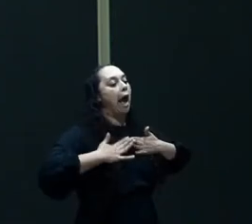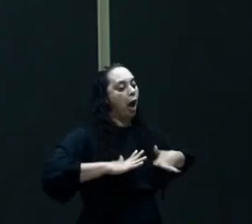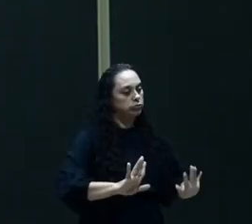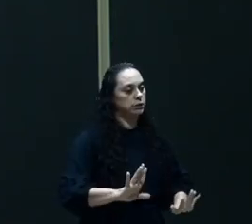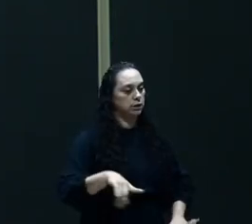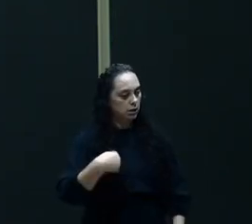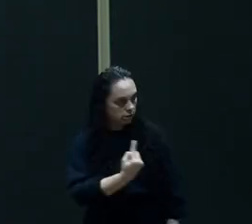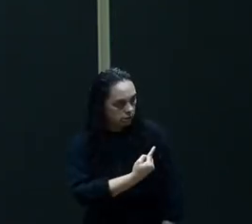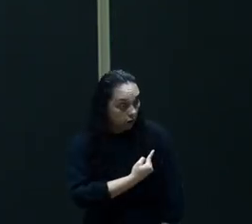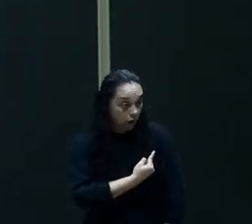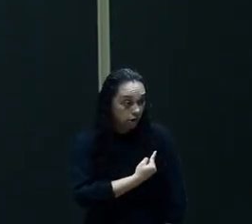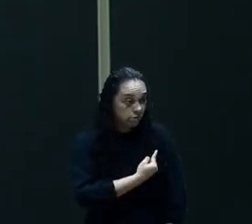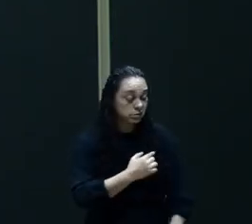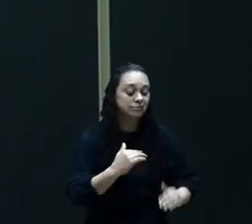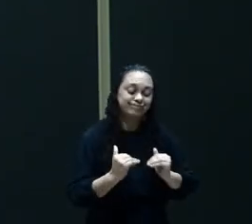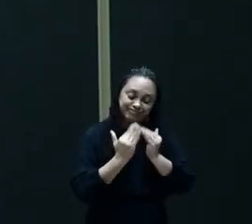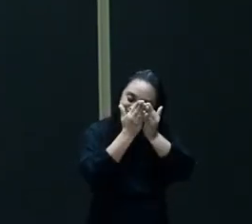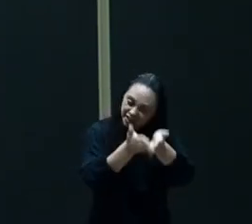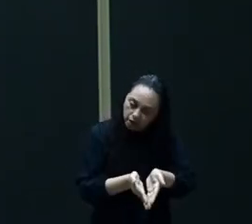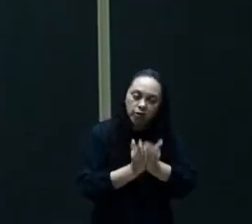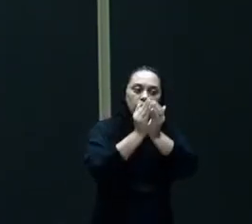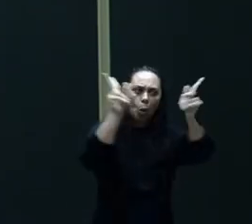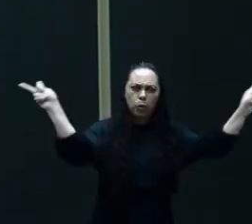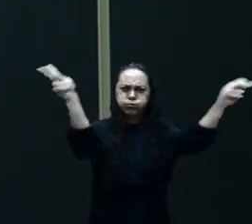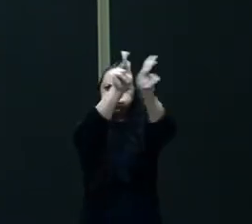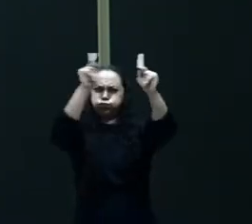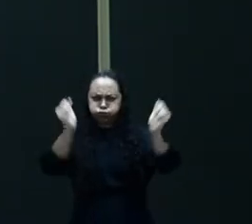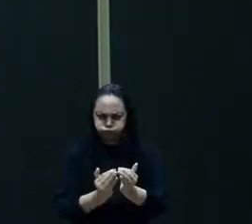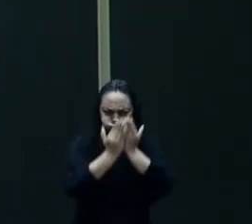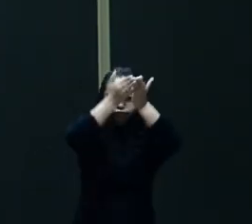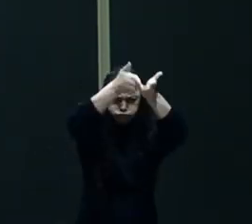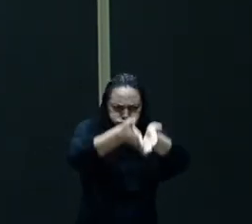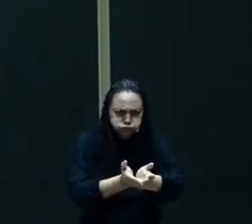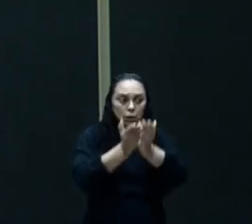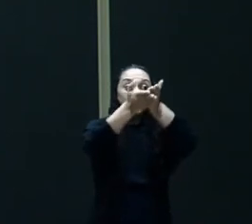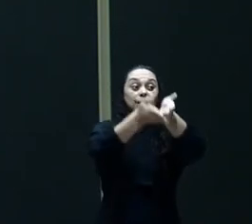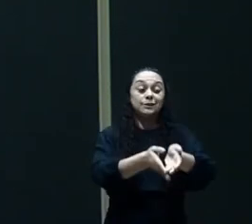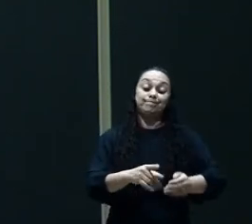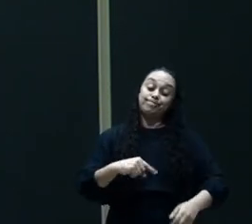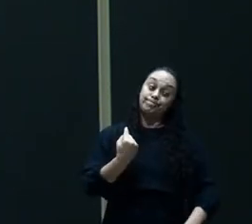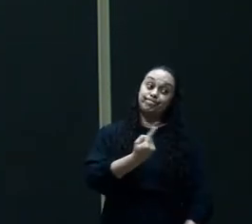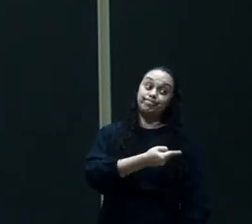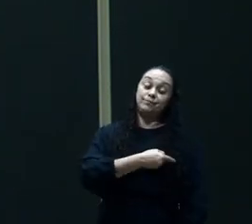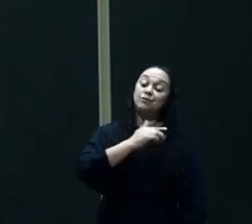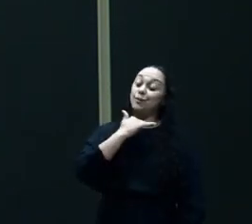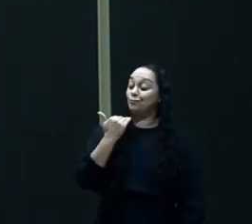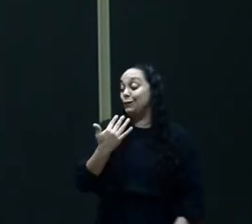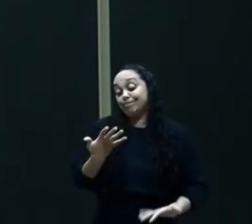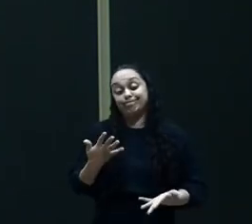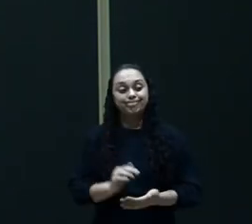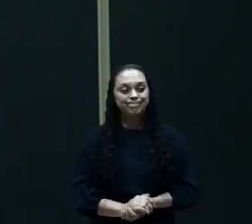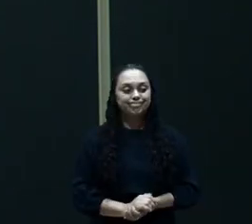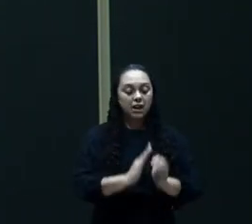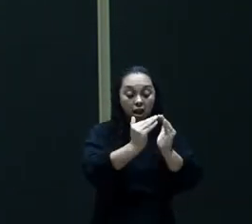o navio vai se acabar vai ter muitoeu a carga do navio vai se perder e